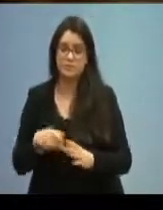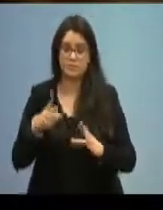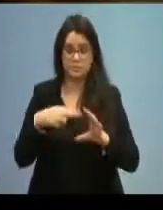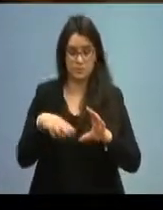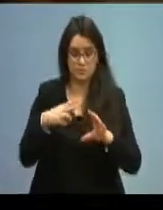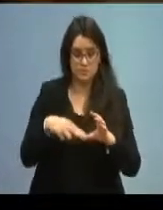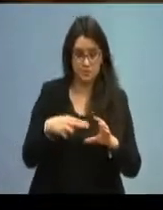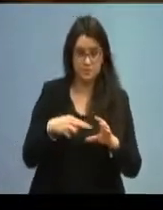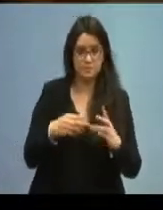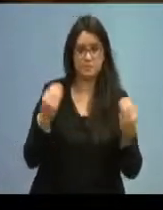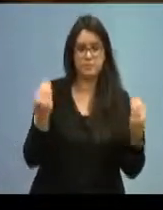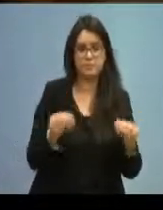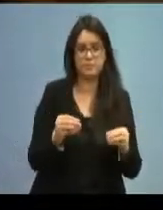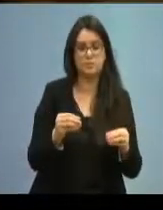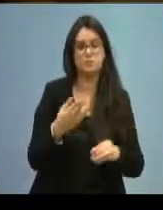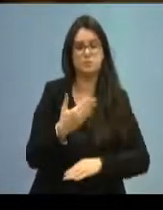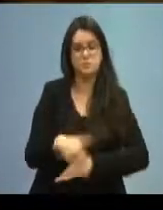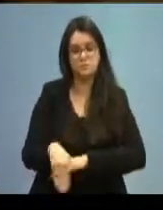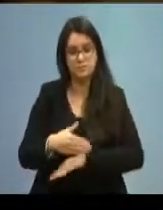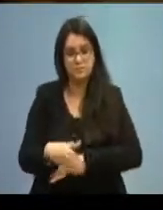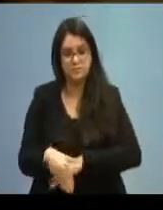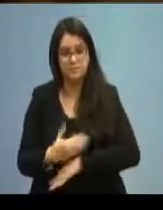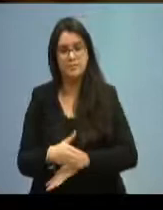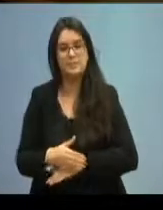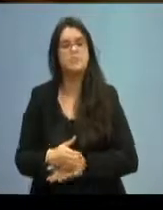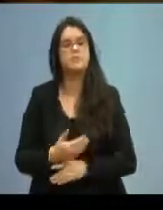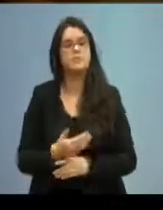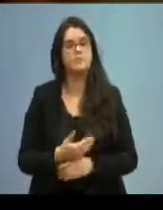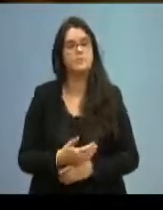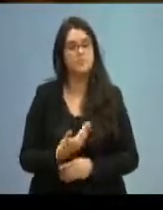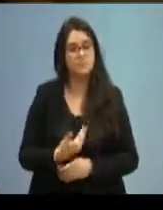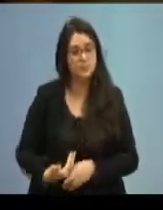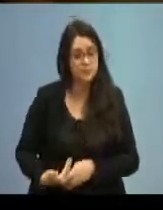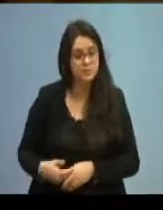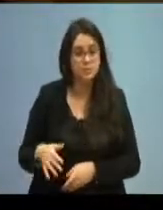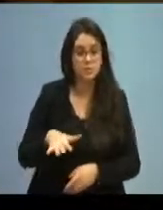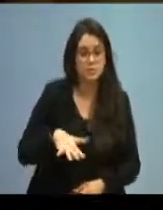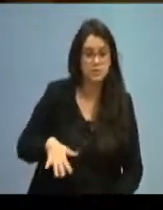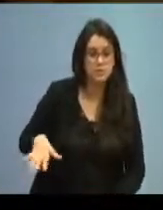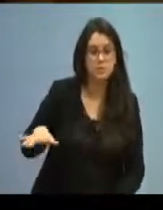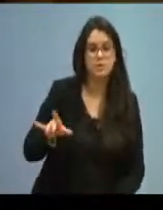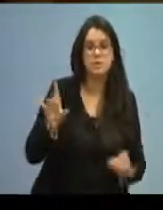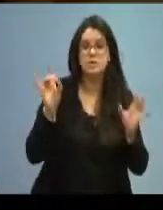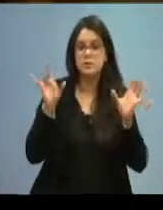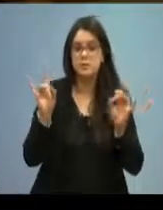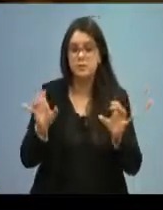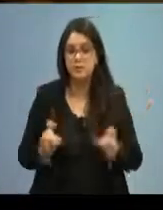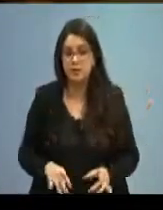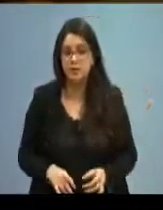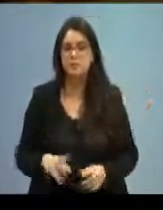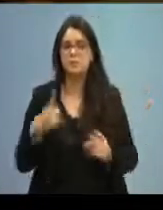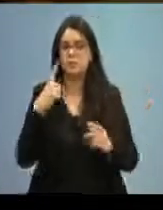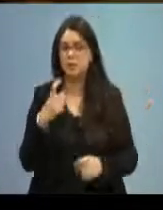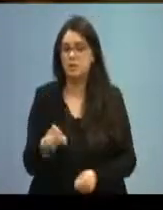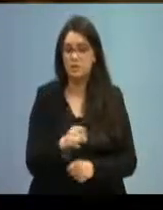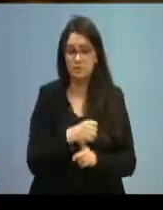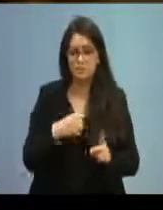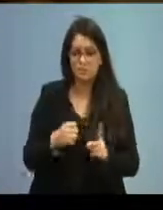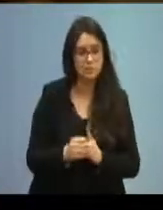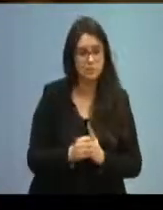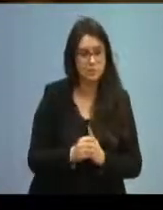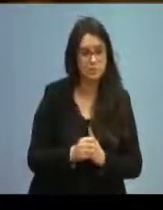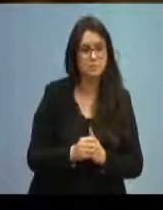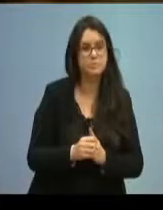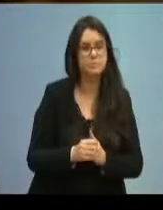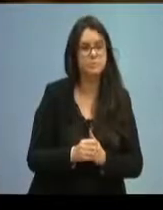Municipal denominação de vias públicas numa zona de especial de interesse social resultante de